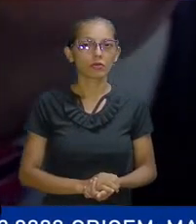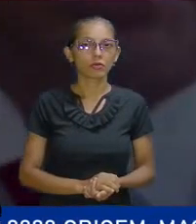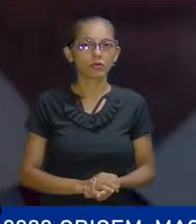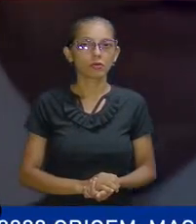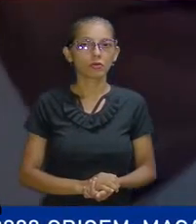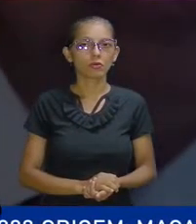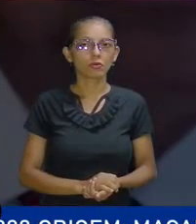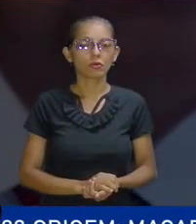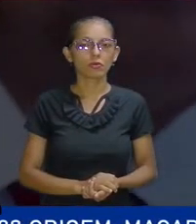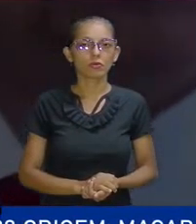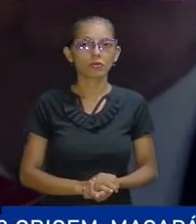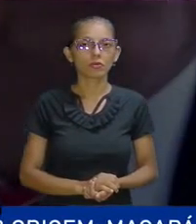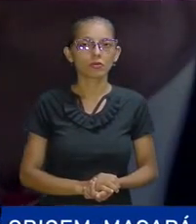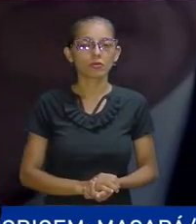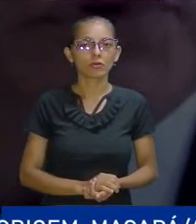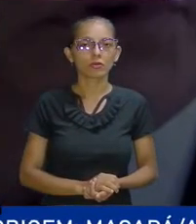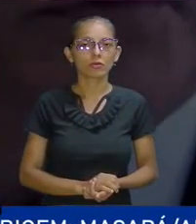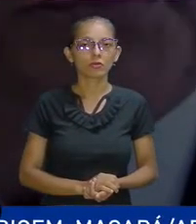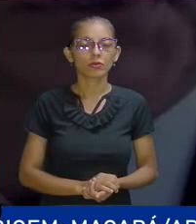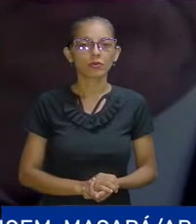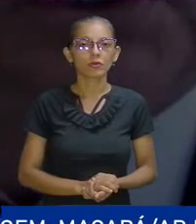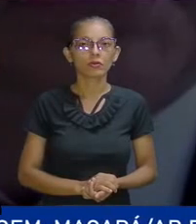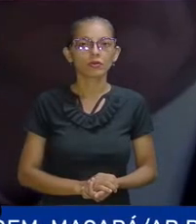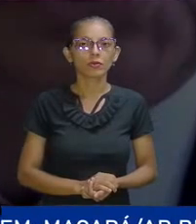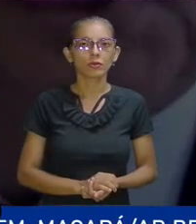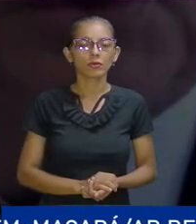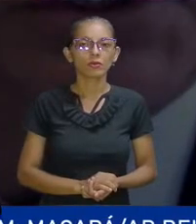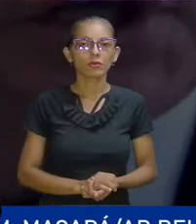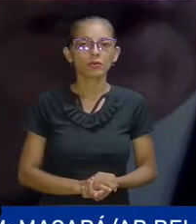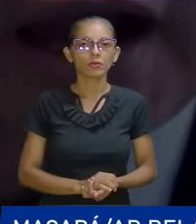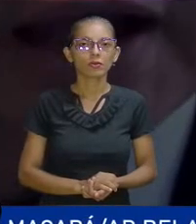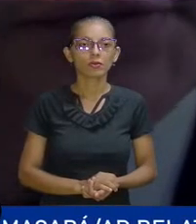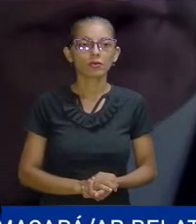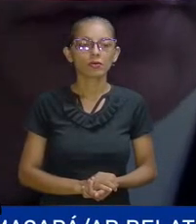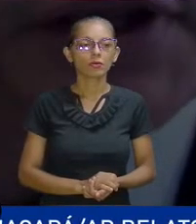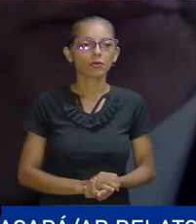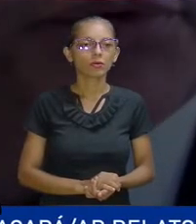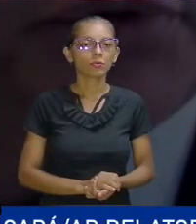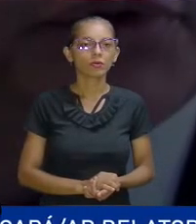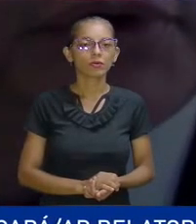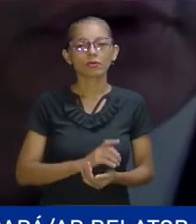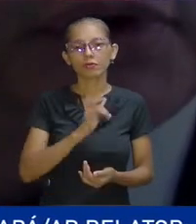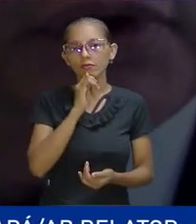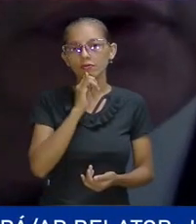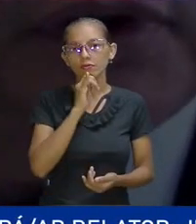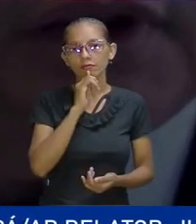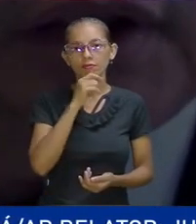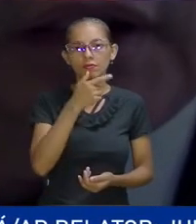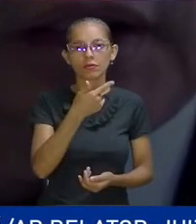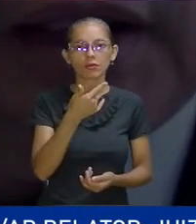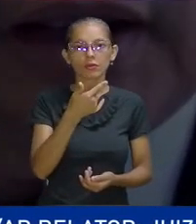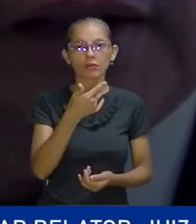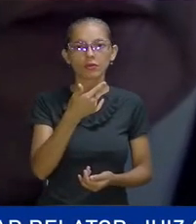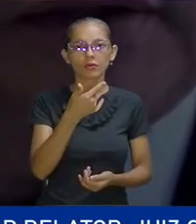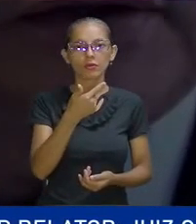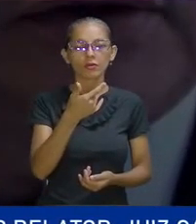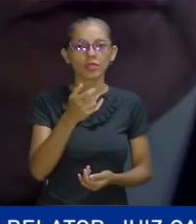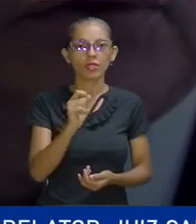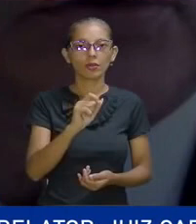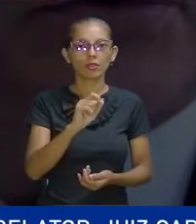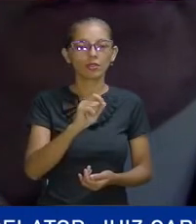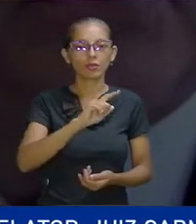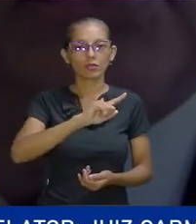que aqui eu destaco com milhões, 20 milhões de reais, por exemplo,